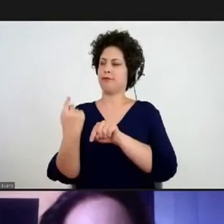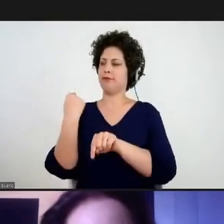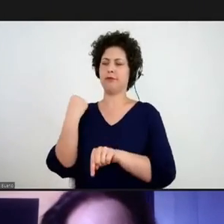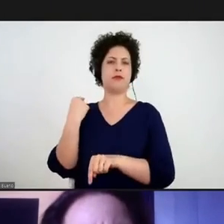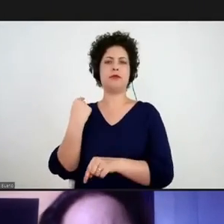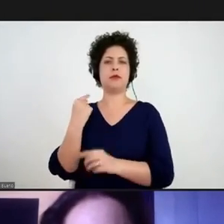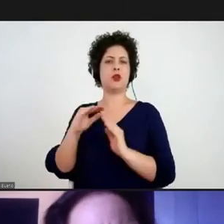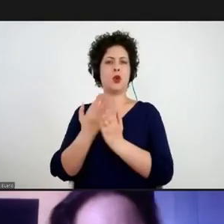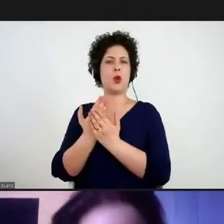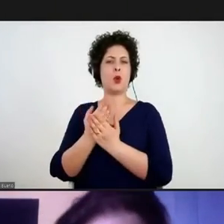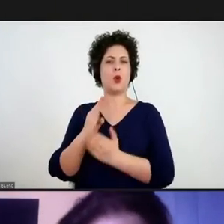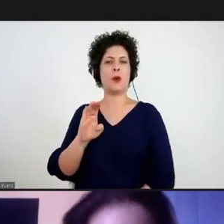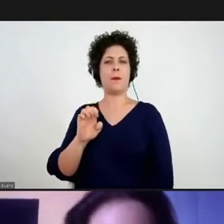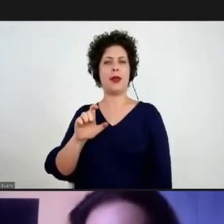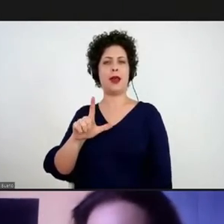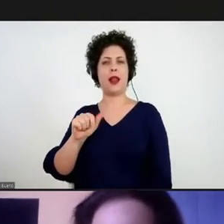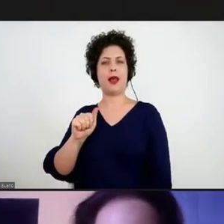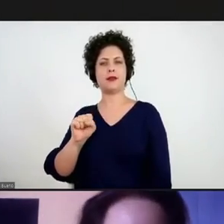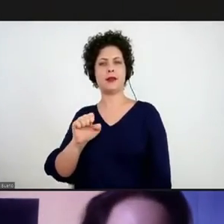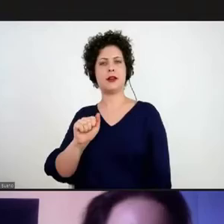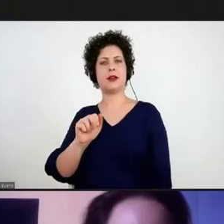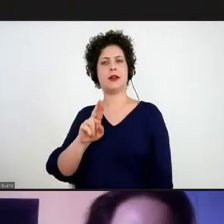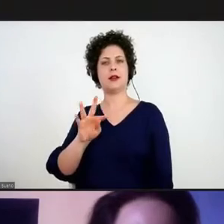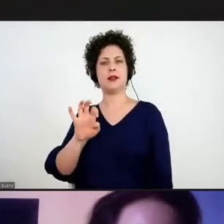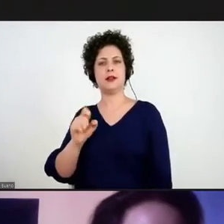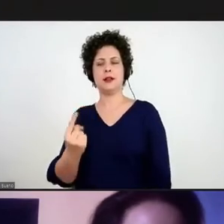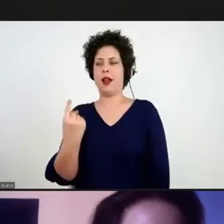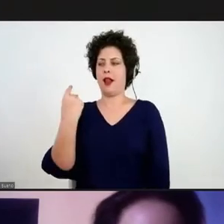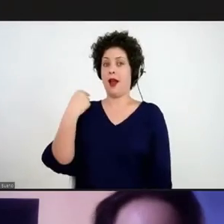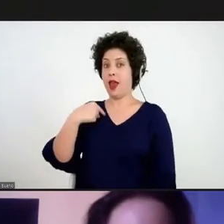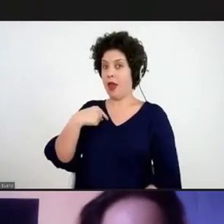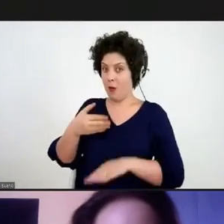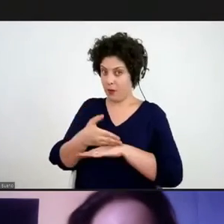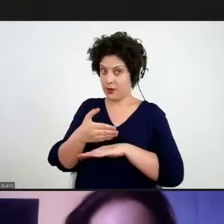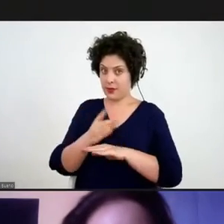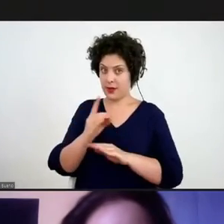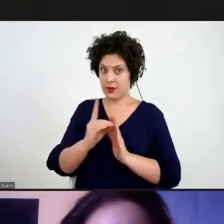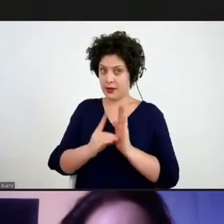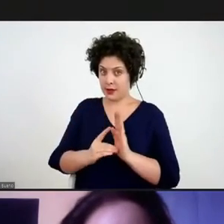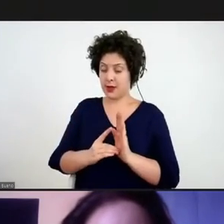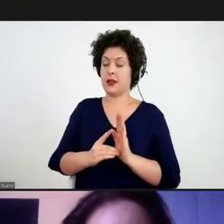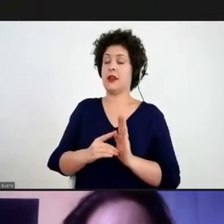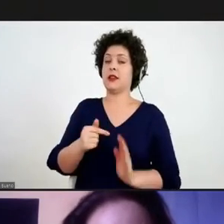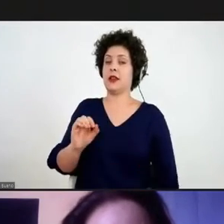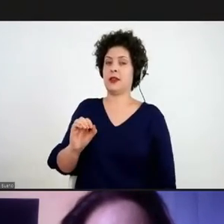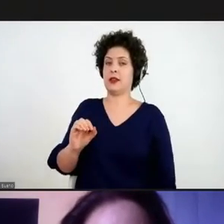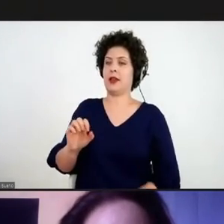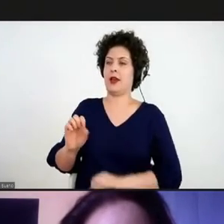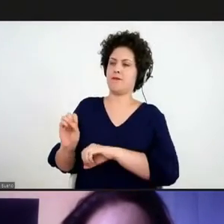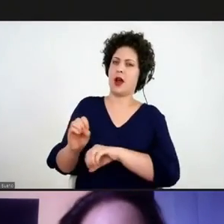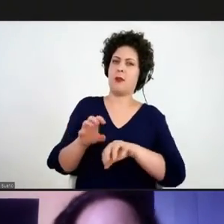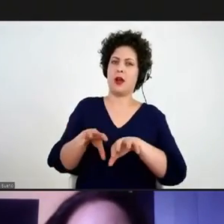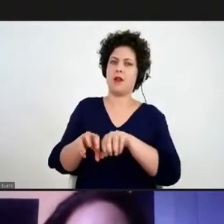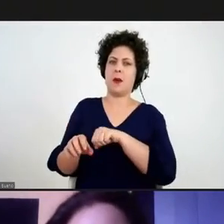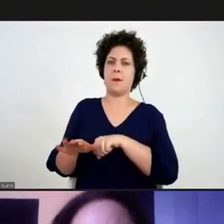Belas Artes e o que era a escola que eu participei na década de 70. Eu formei exatamente,